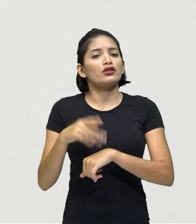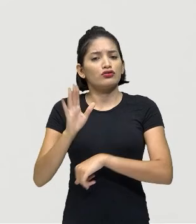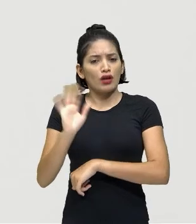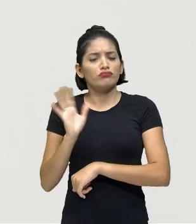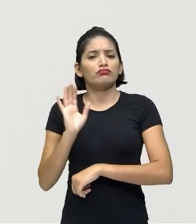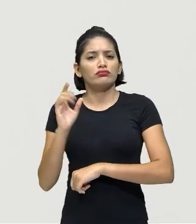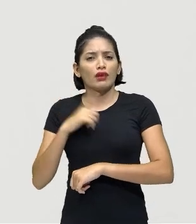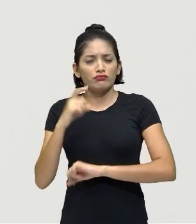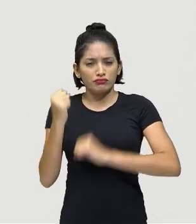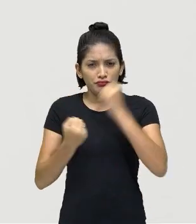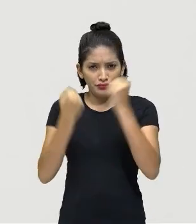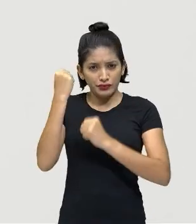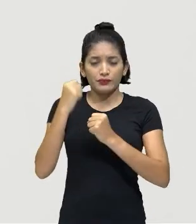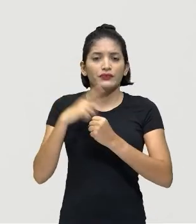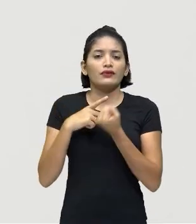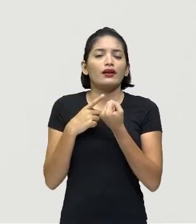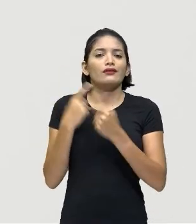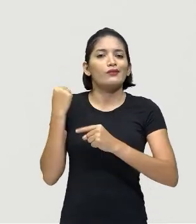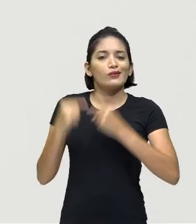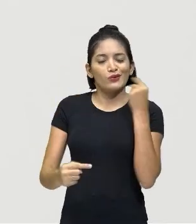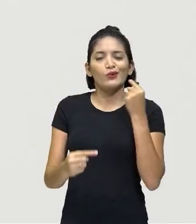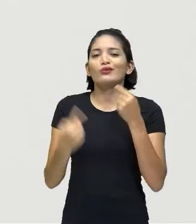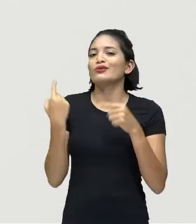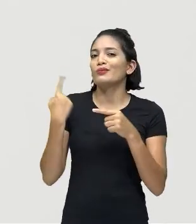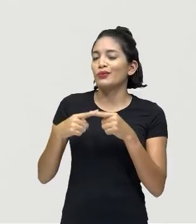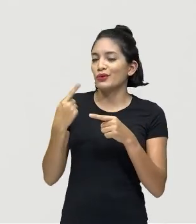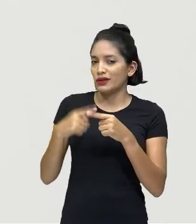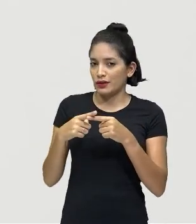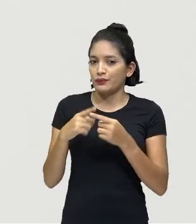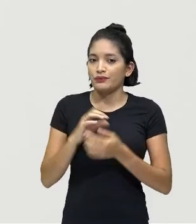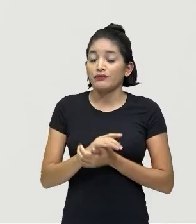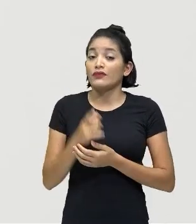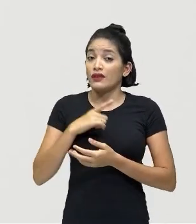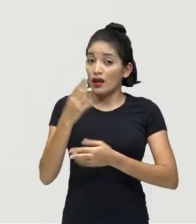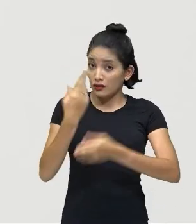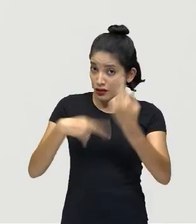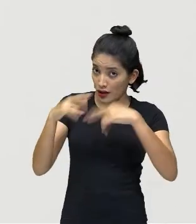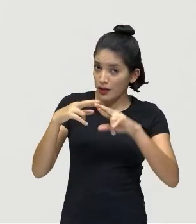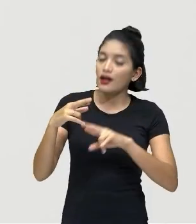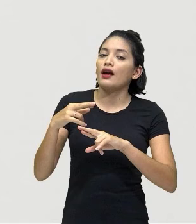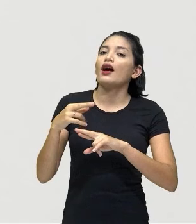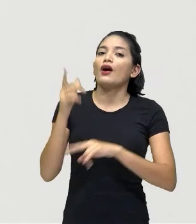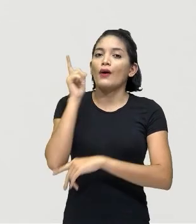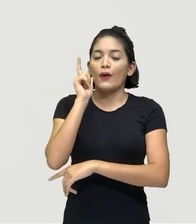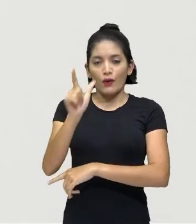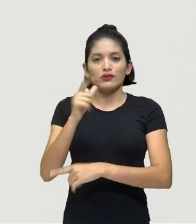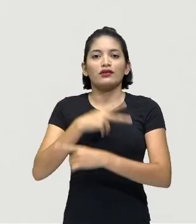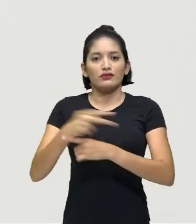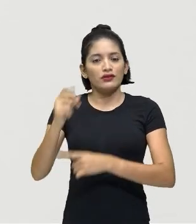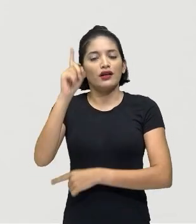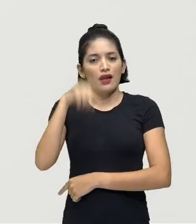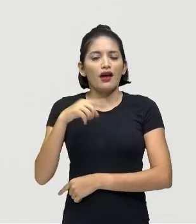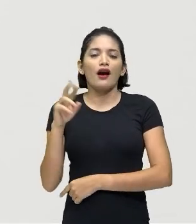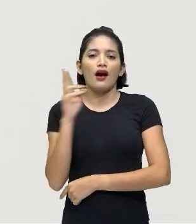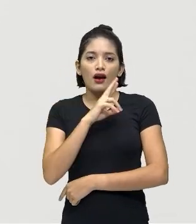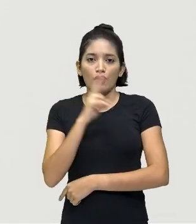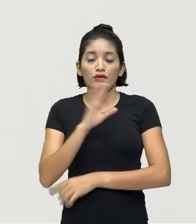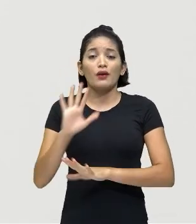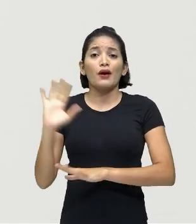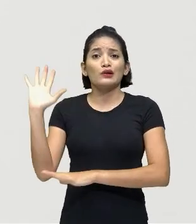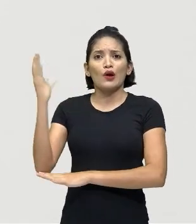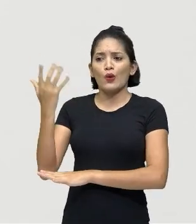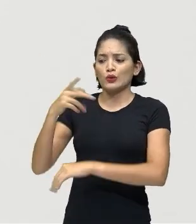industrializados. Aqui eu já tenho uma deixa, porque eu tenho uma revolução vitoriosa, que vai ser a Revolução Russa, e que não acontece